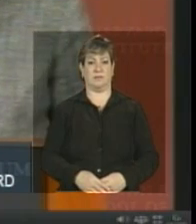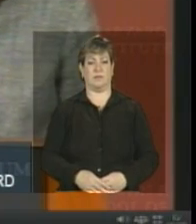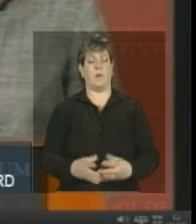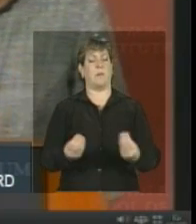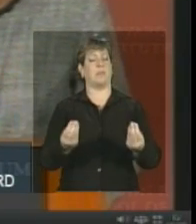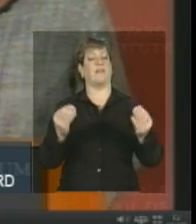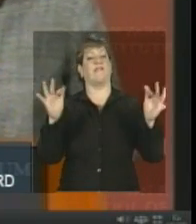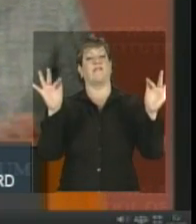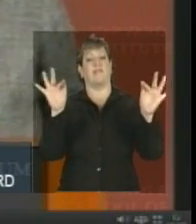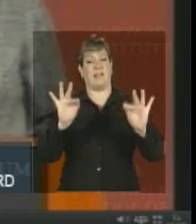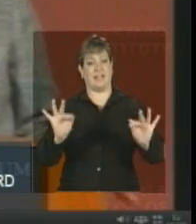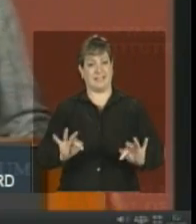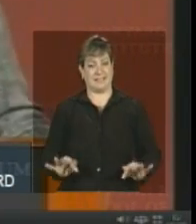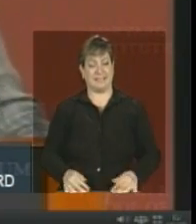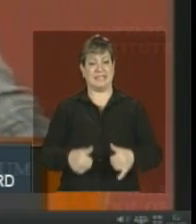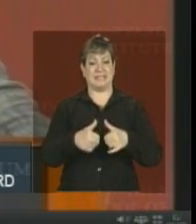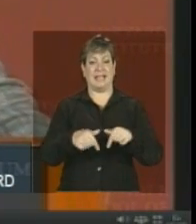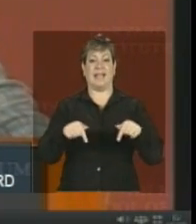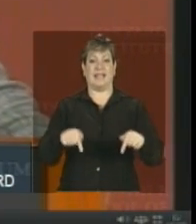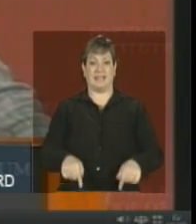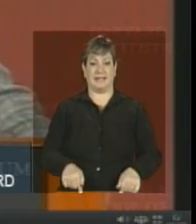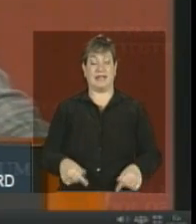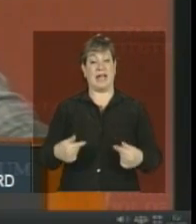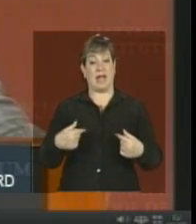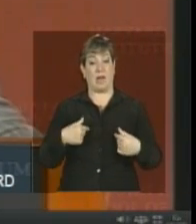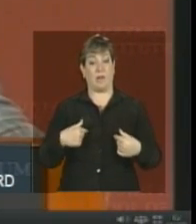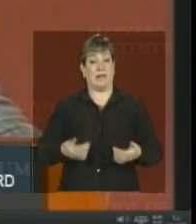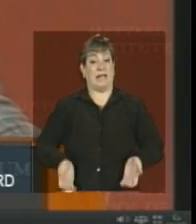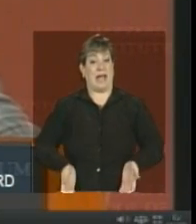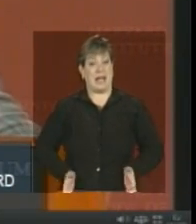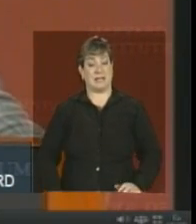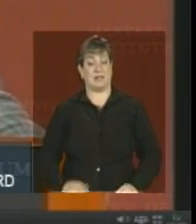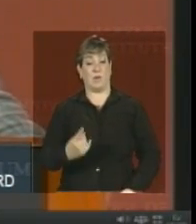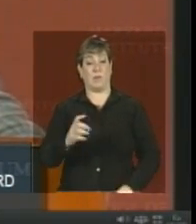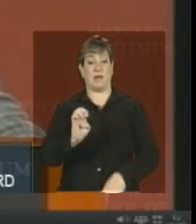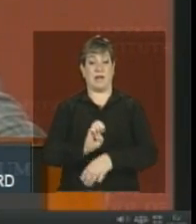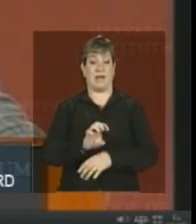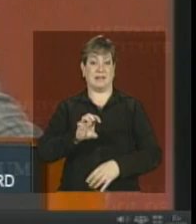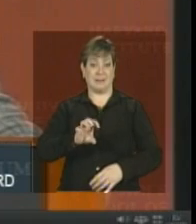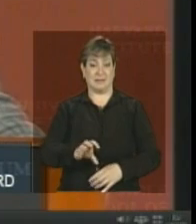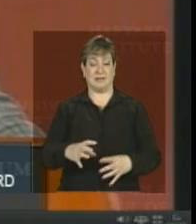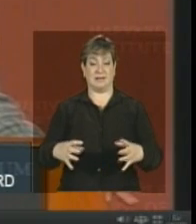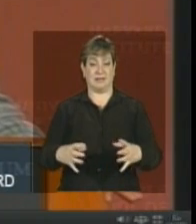muito feliz de estar aqui. Eu nasci num estado que,